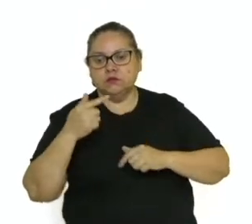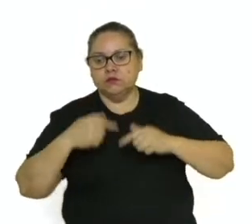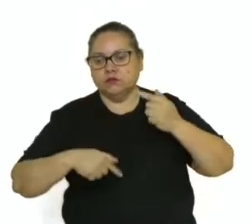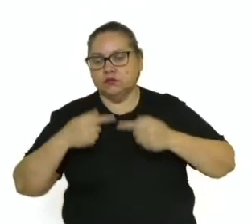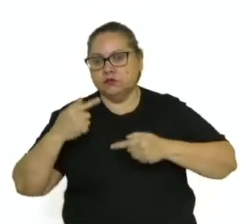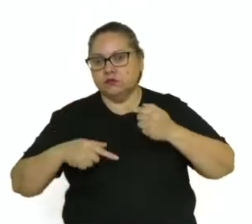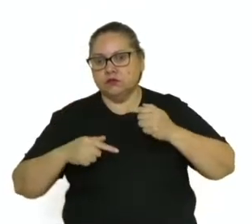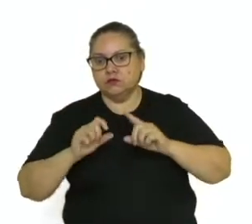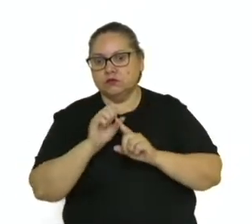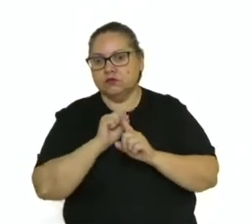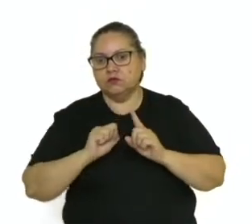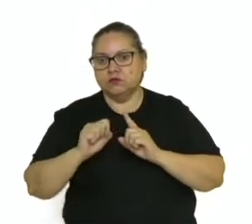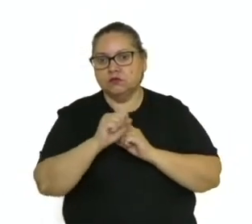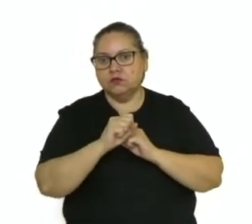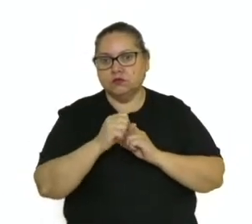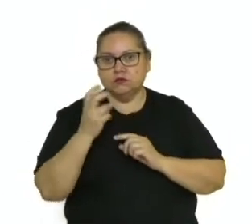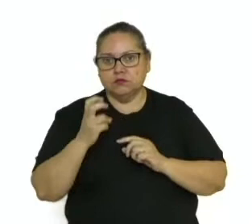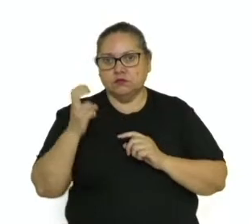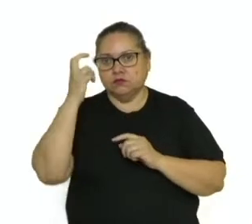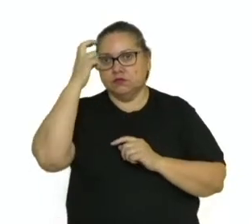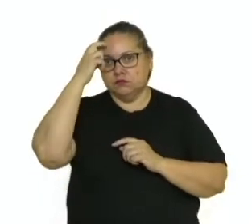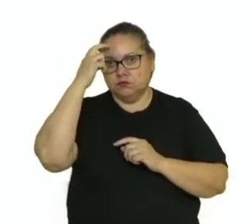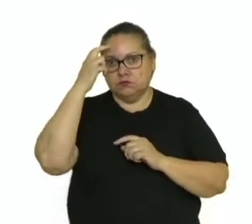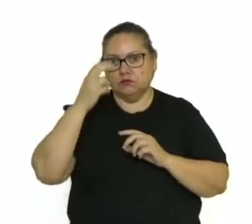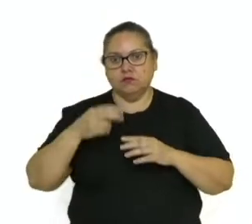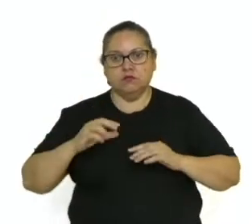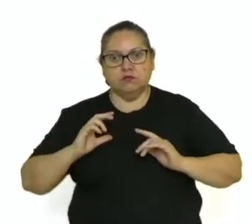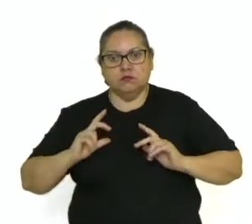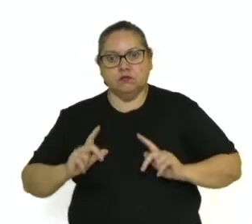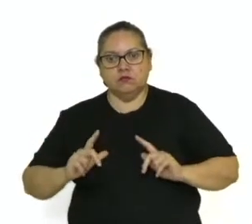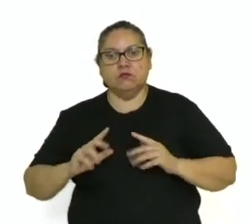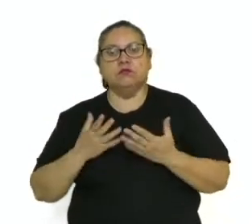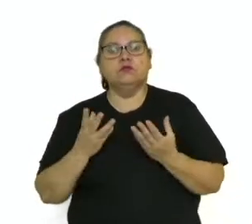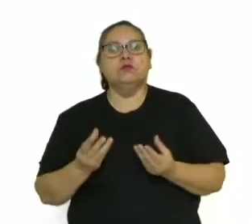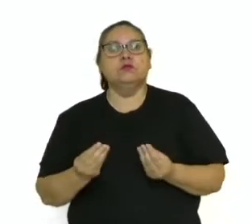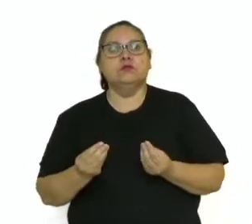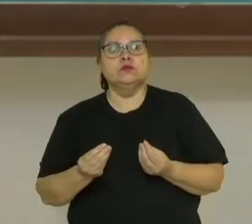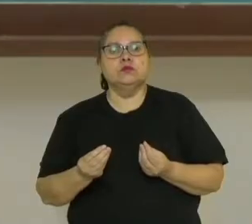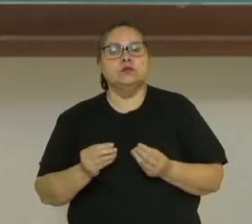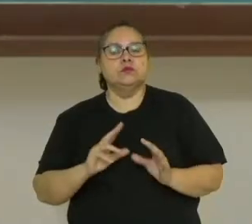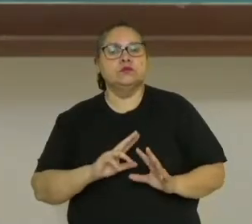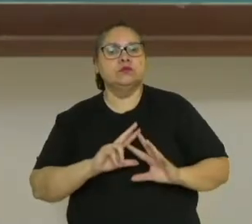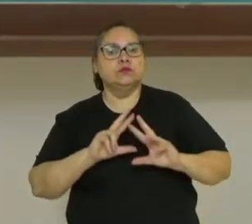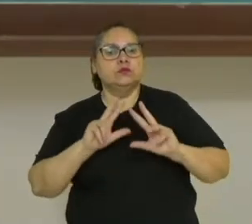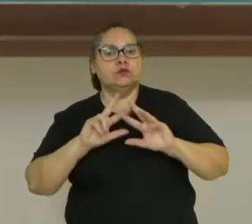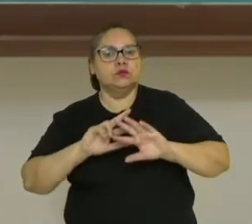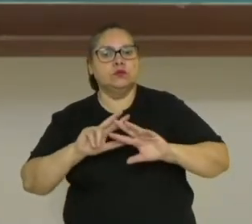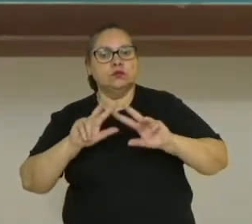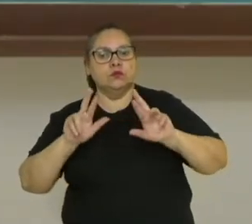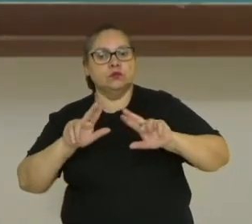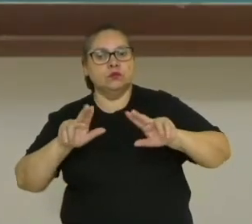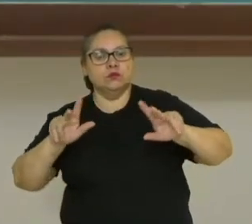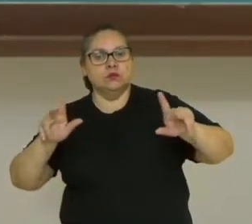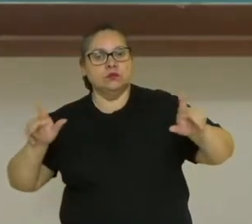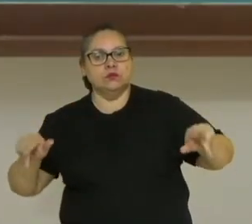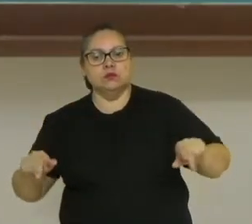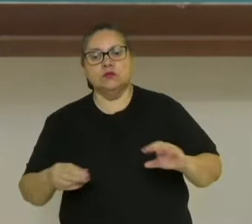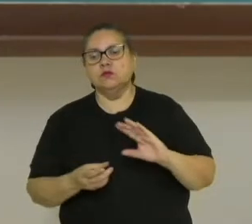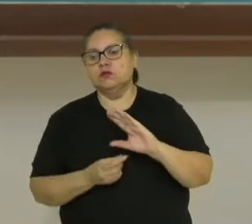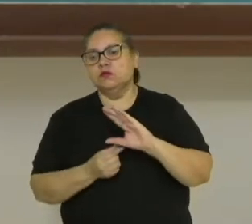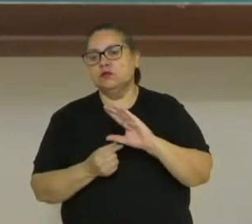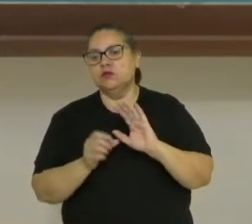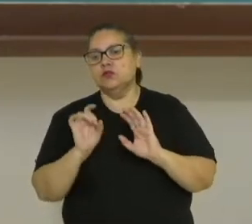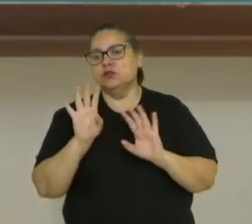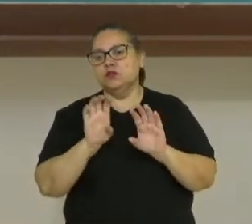políticos, sociais, culturais, éticos e muitos outros, né? O capitalismo não é só